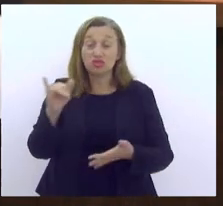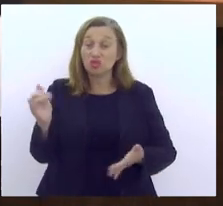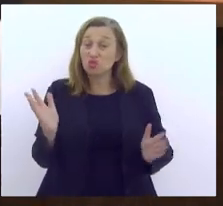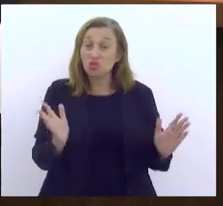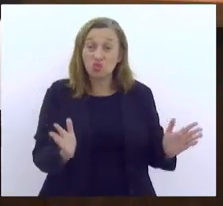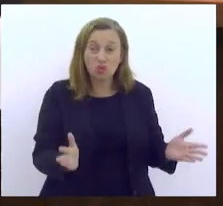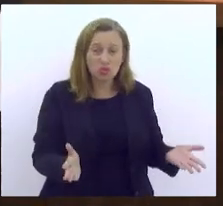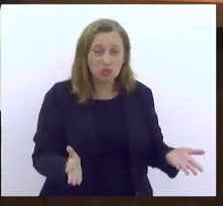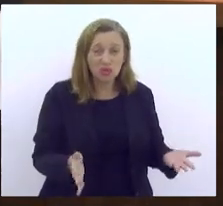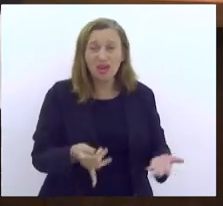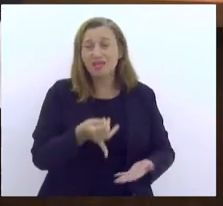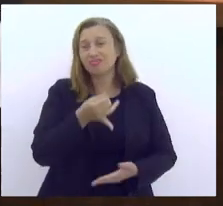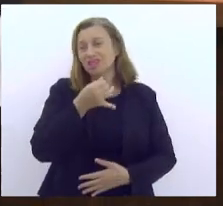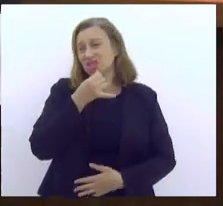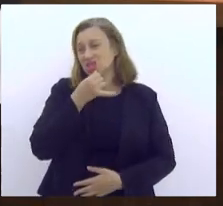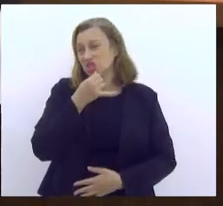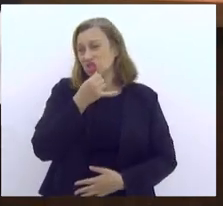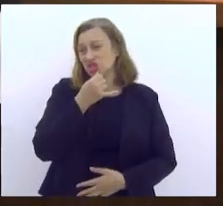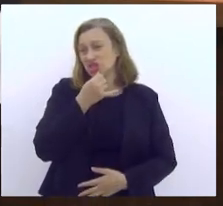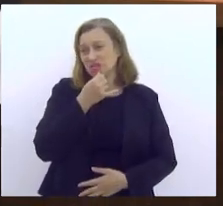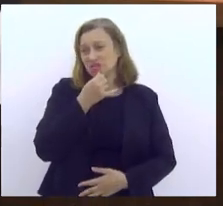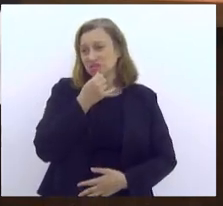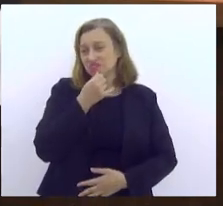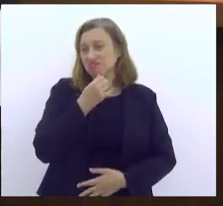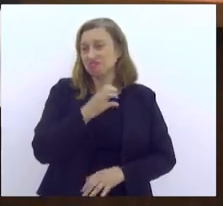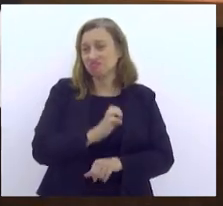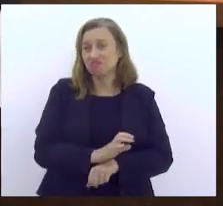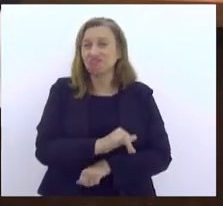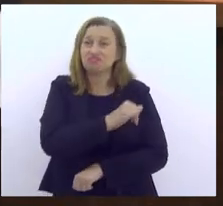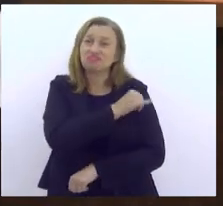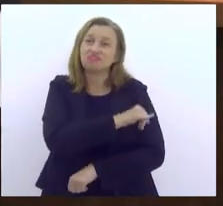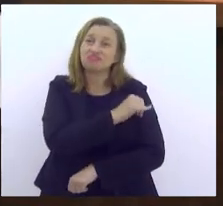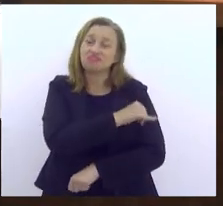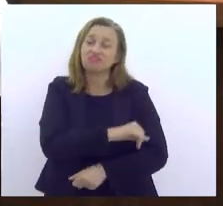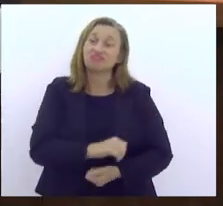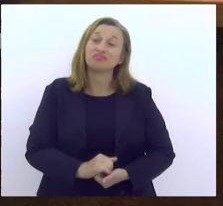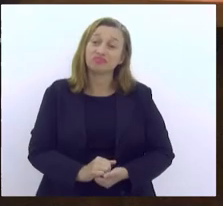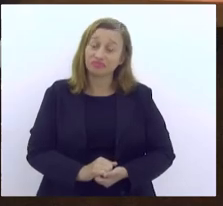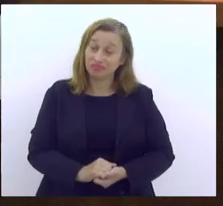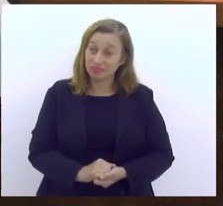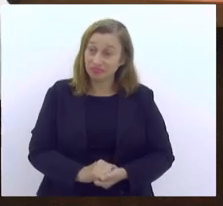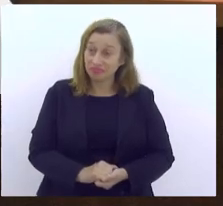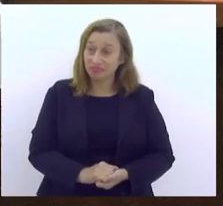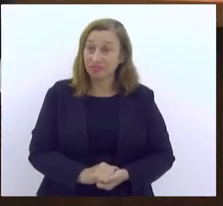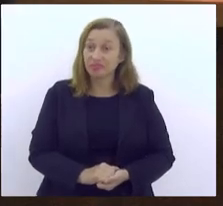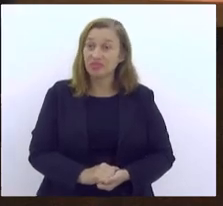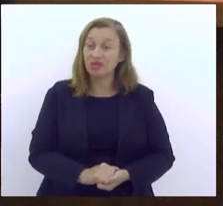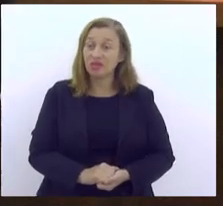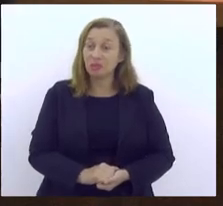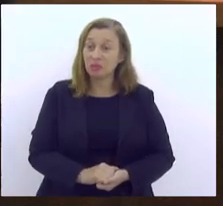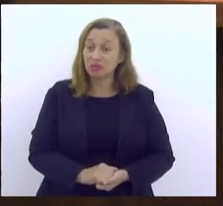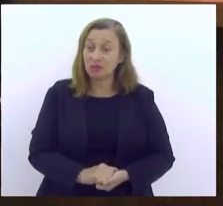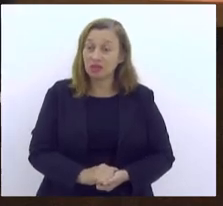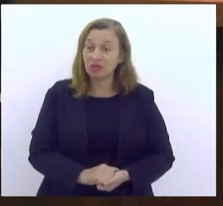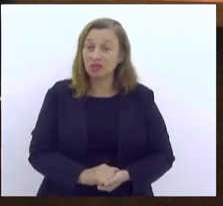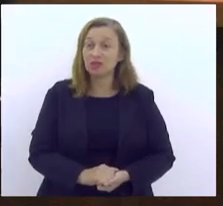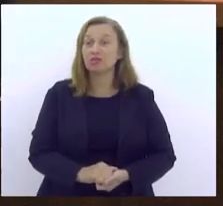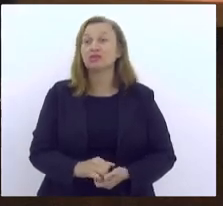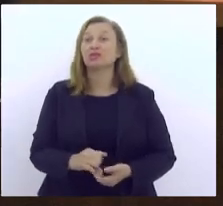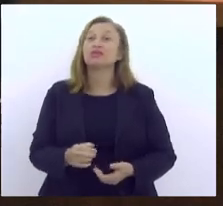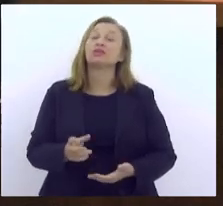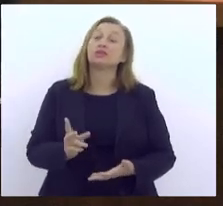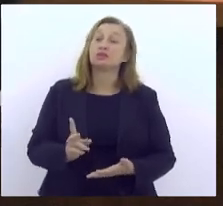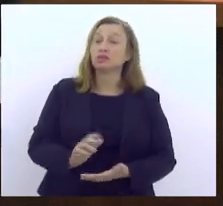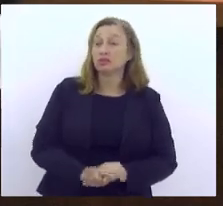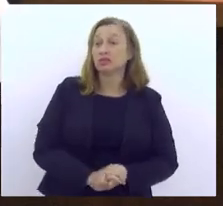dia muito emblemático para o Estado do Rio de Janeiro, em especial diante não só da violência cotidiana que